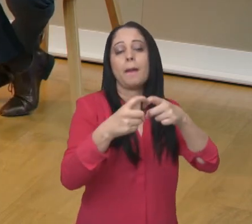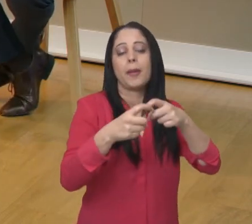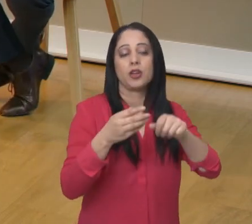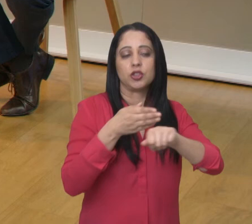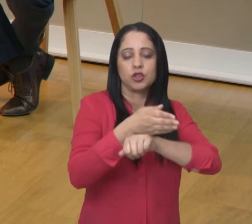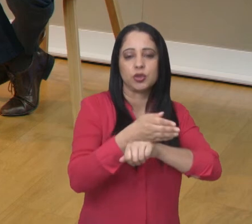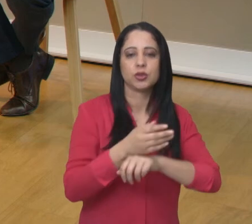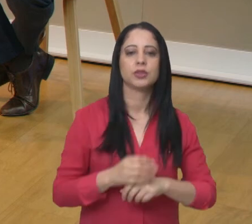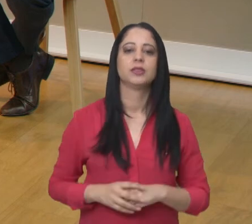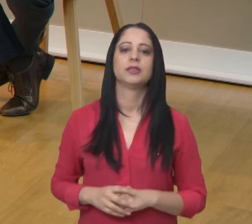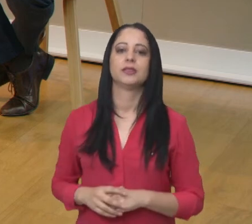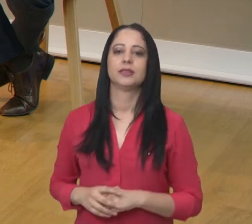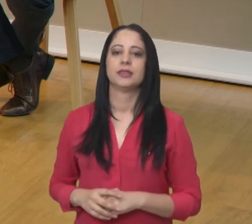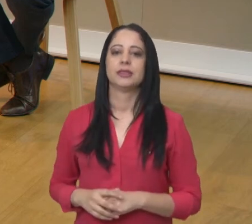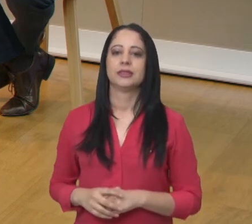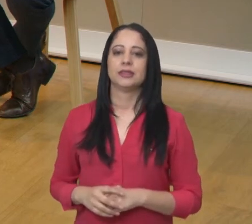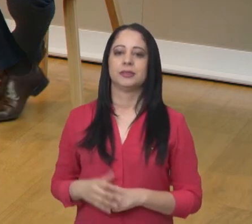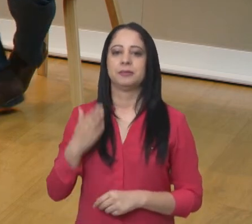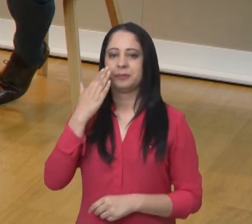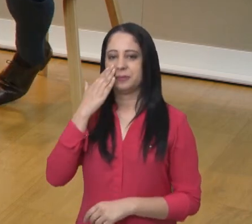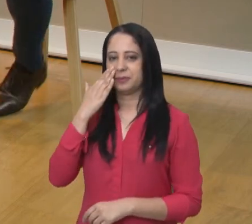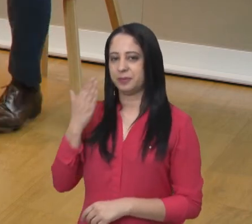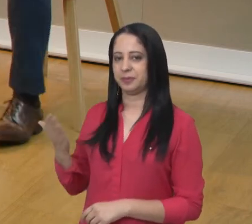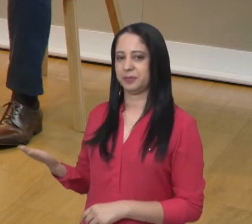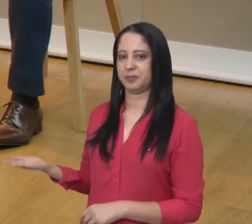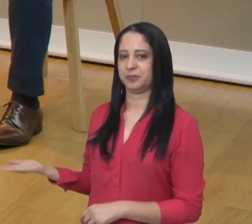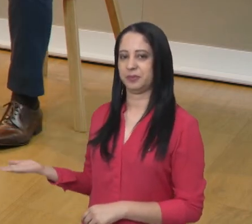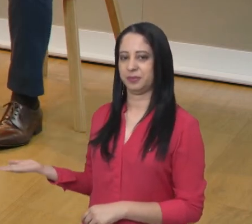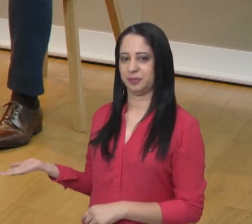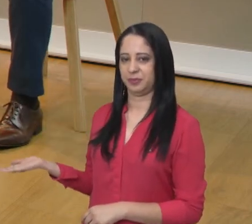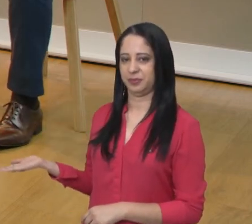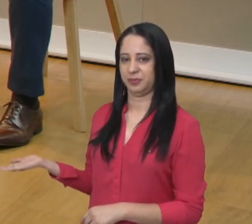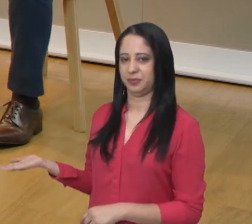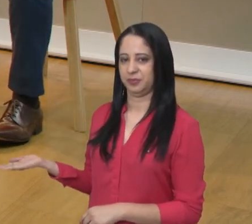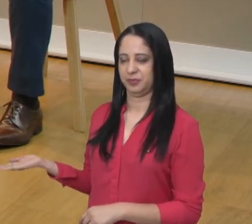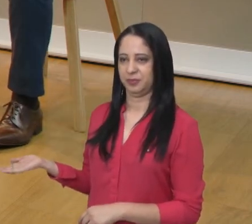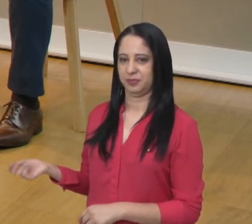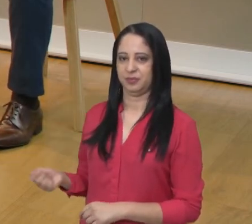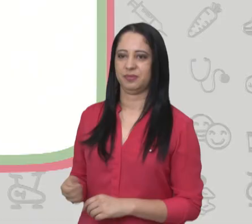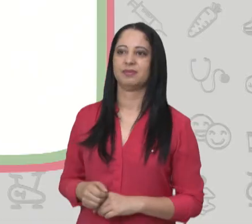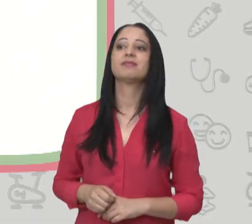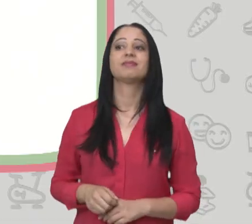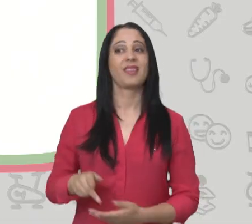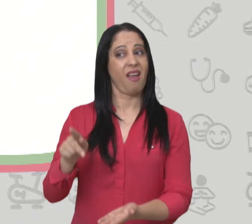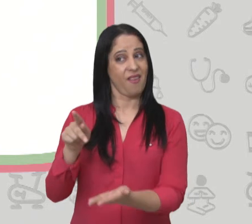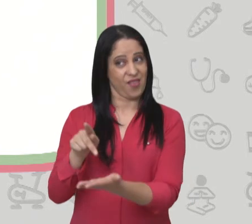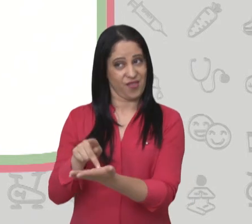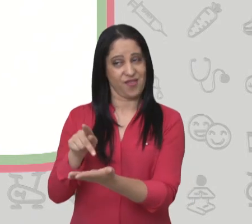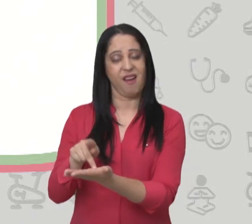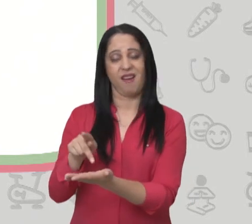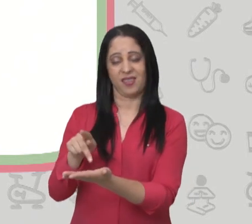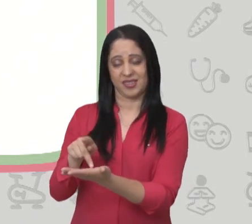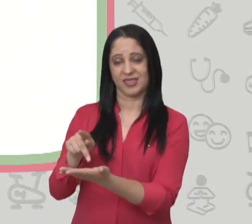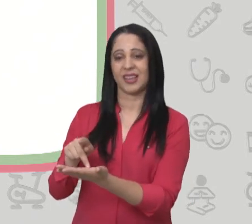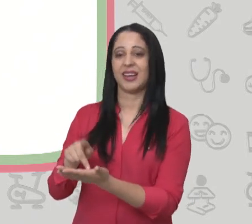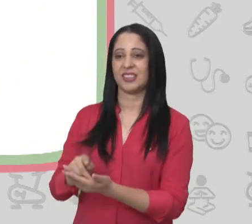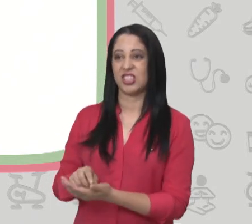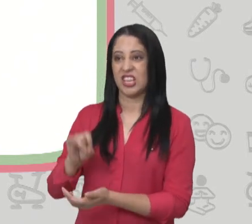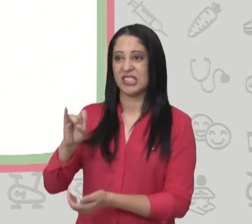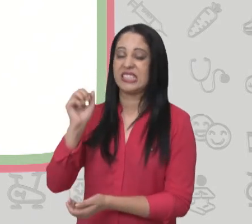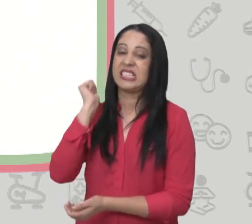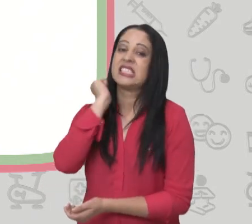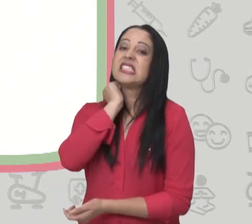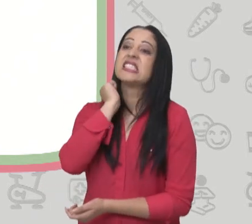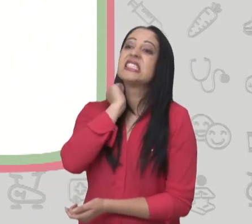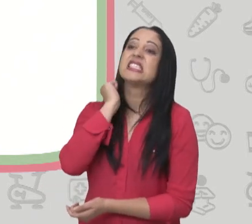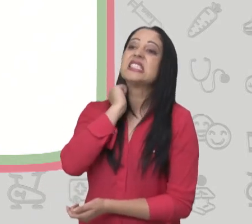aí, já procura um especialista. Ah, doutor, o estresse contribui para as dores na coluna? Sim, é verdade.